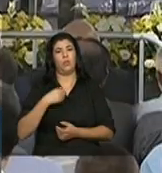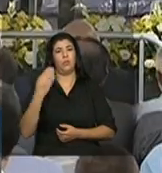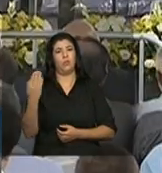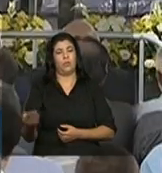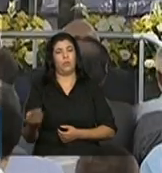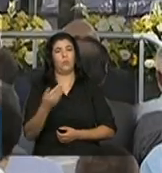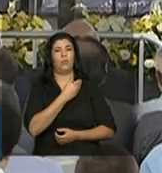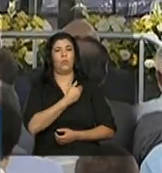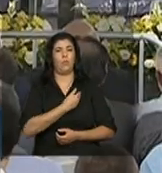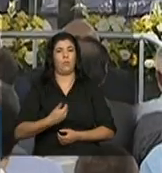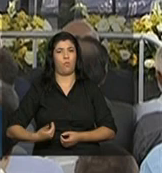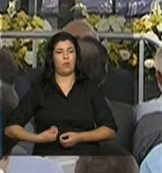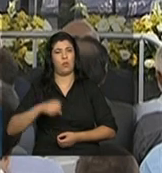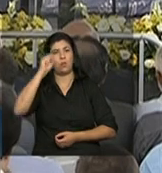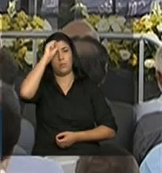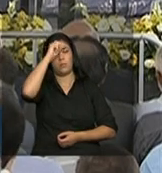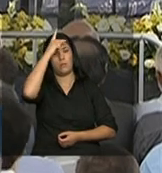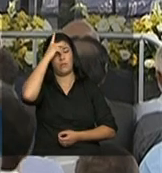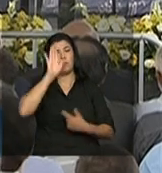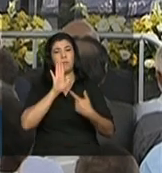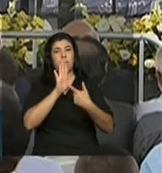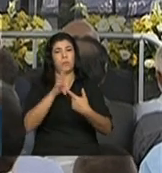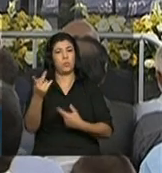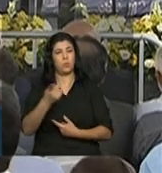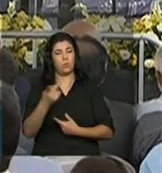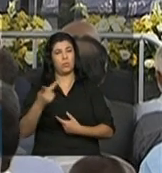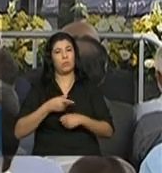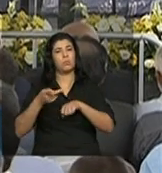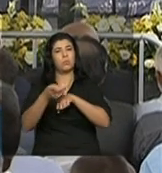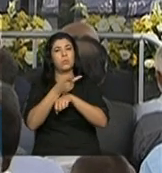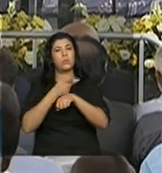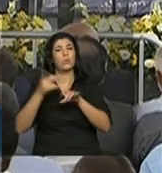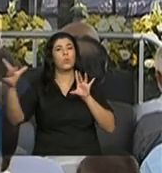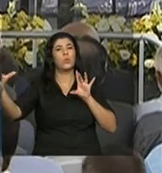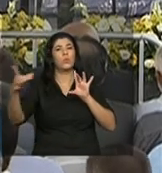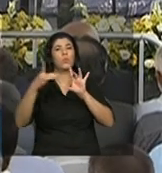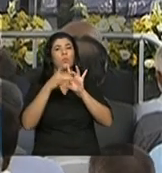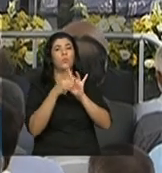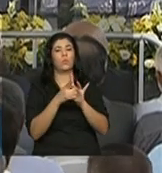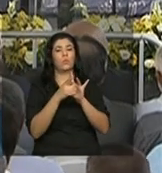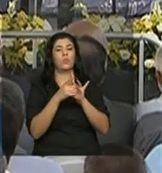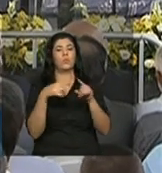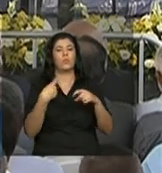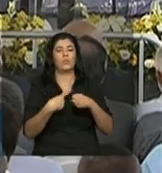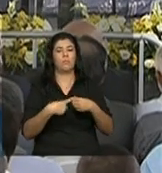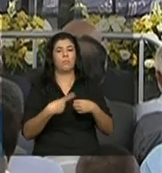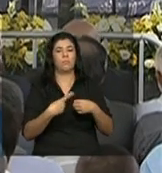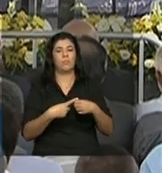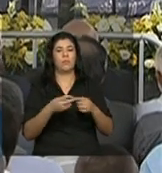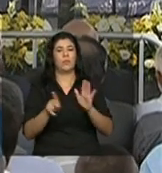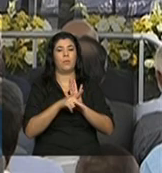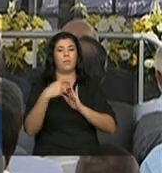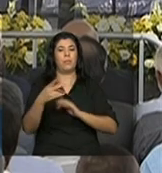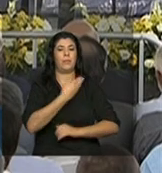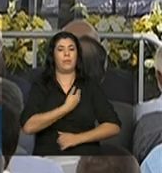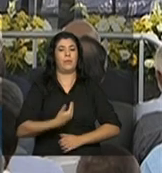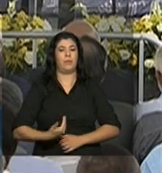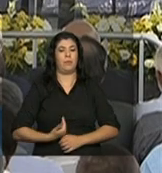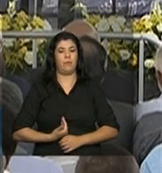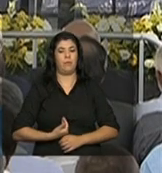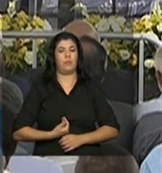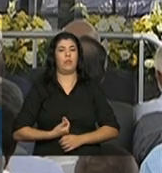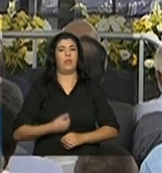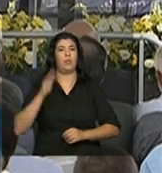do Pezão, como uma gestão que procurou unir a cidade e, no que se refere ao governo federal, unir o